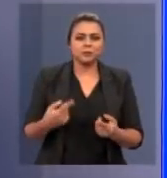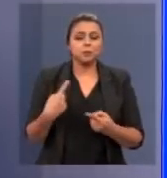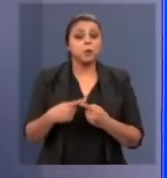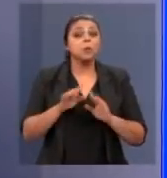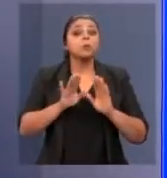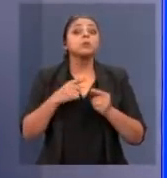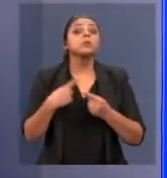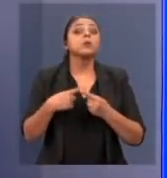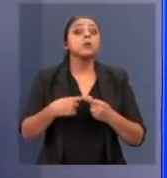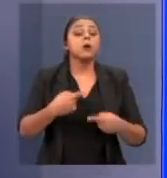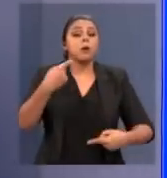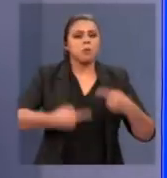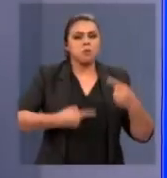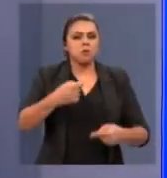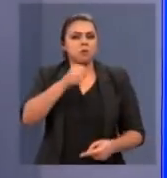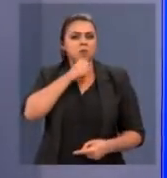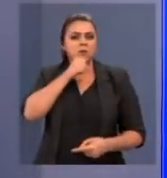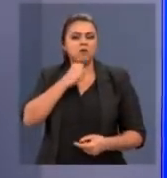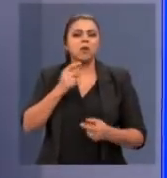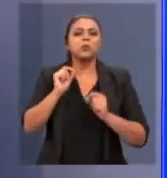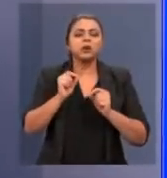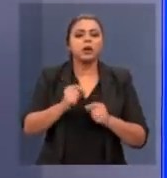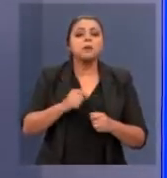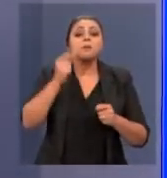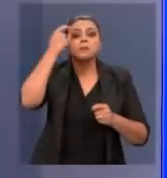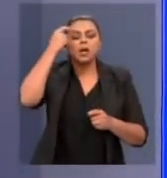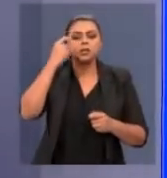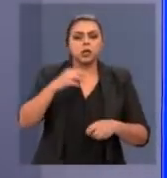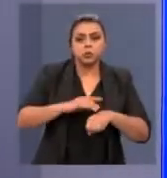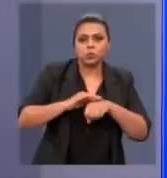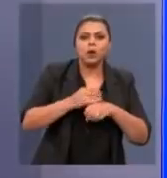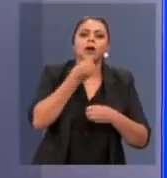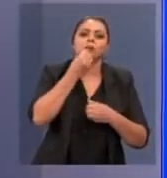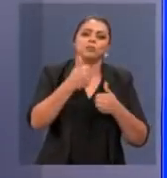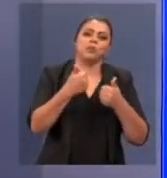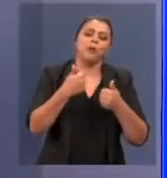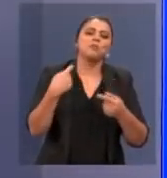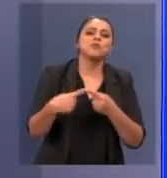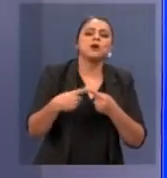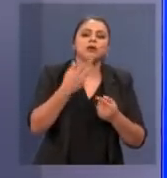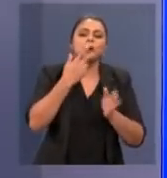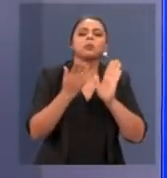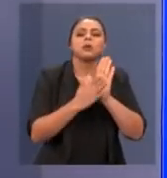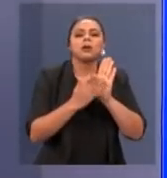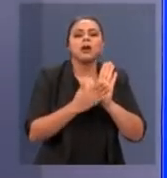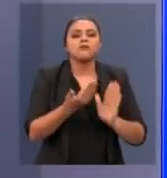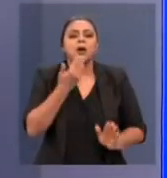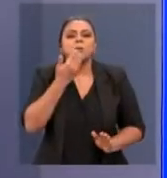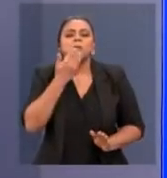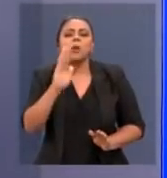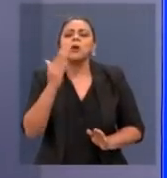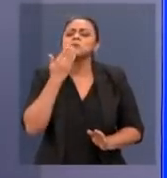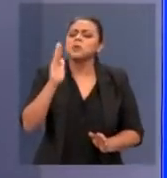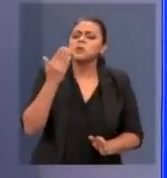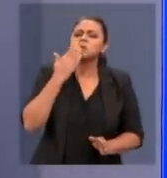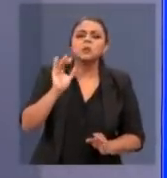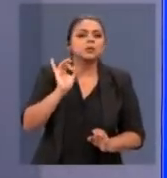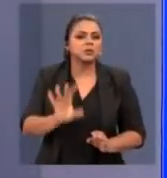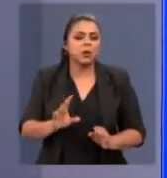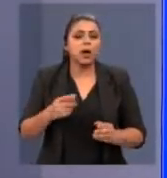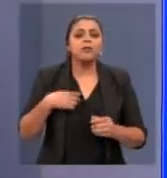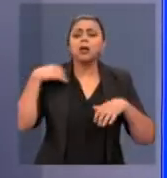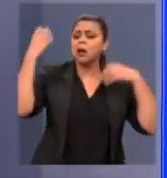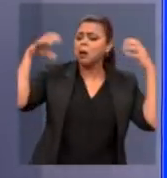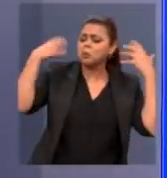do doente só porque o que ela vai dizer que vai criar um outro leito a obra pública licitação não sabe que acontece em licitação é a ambulância